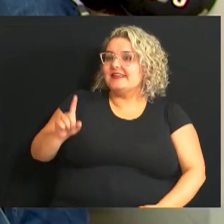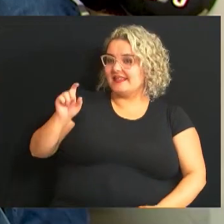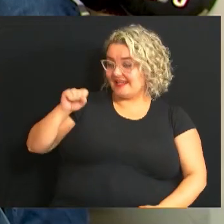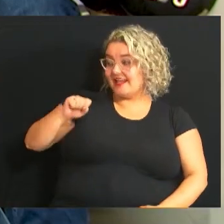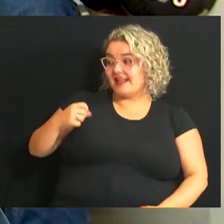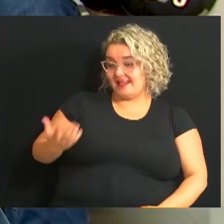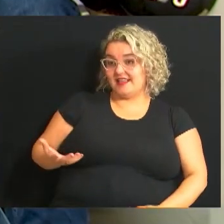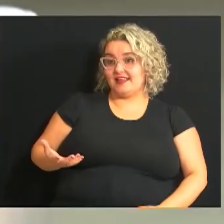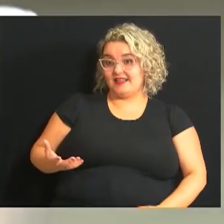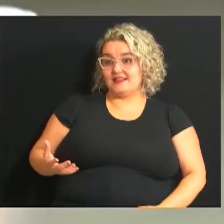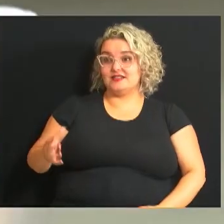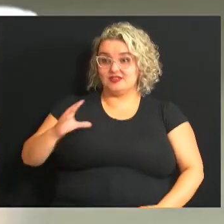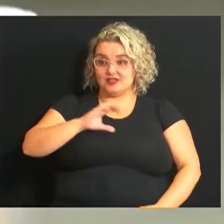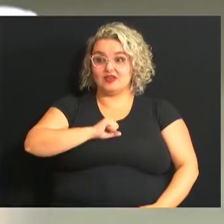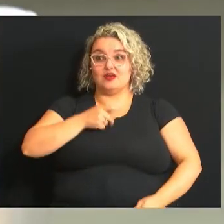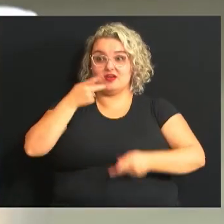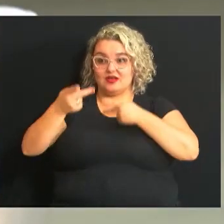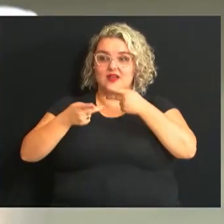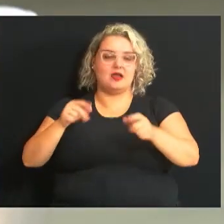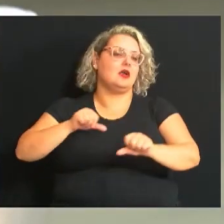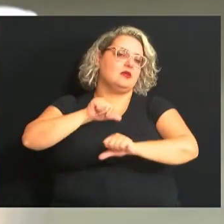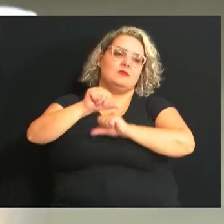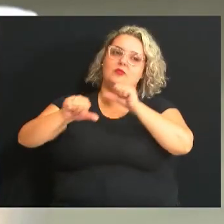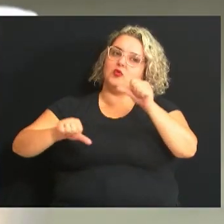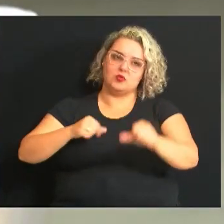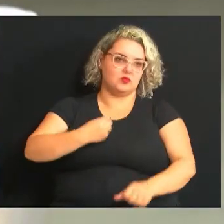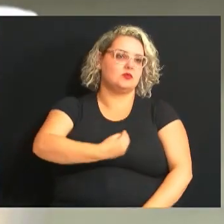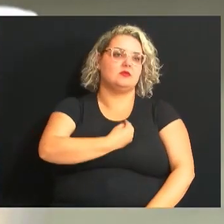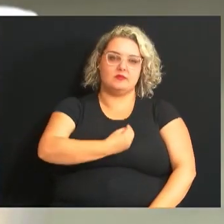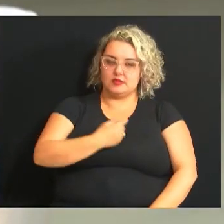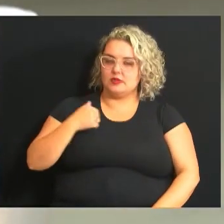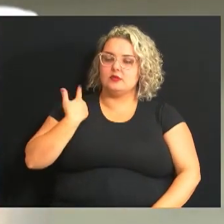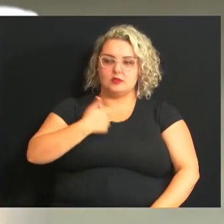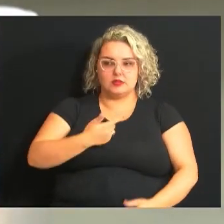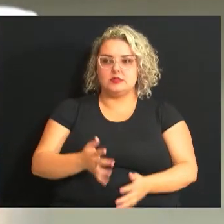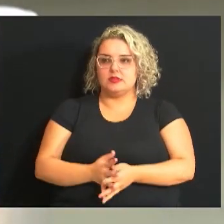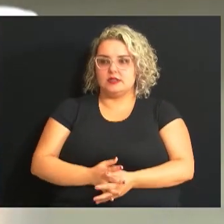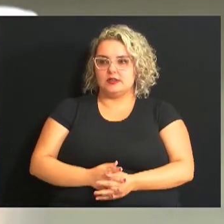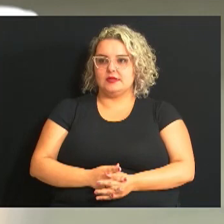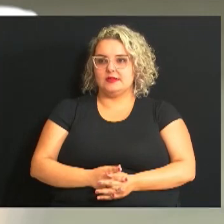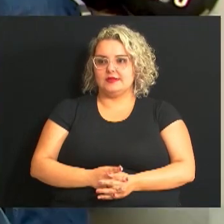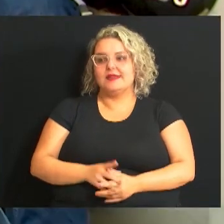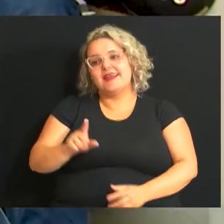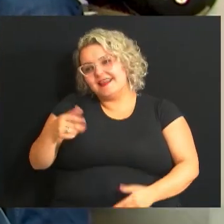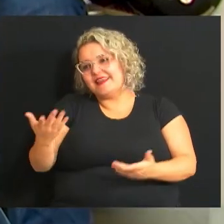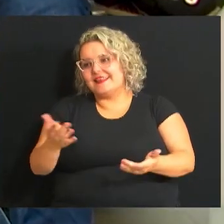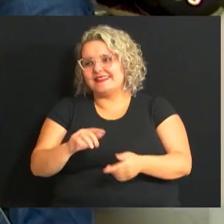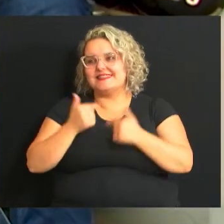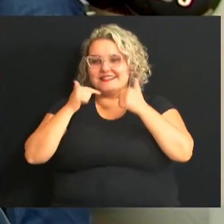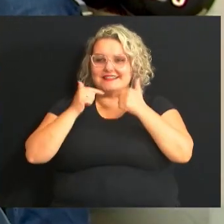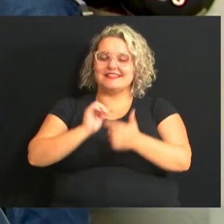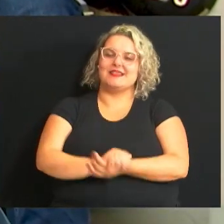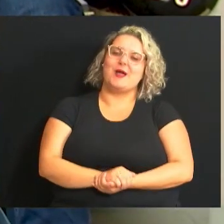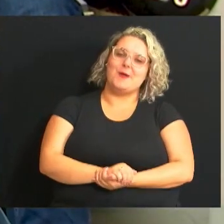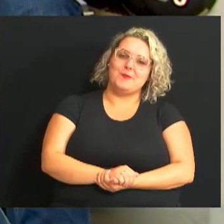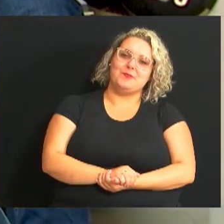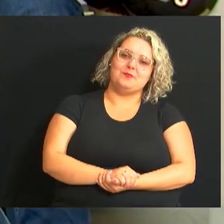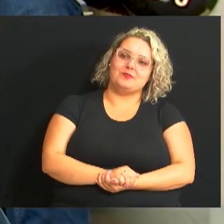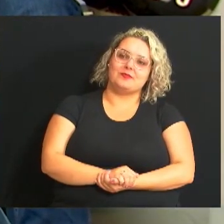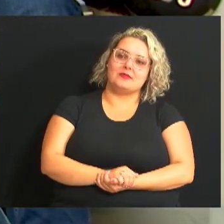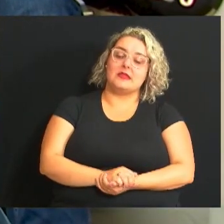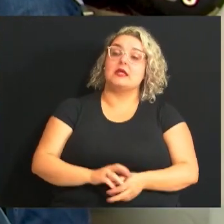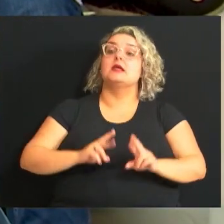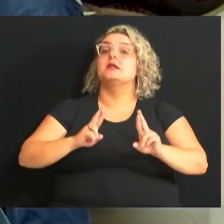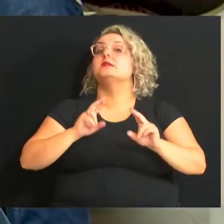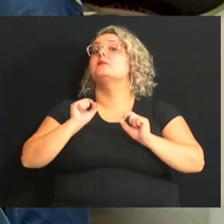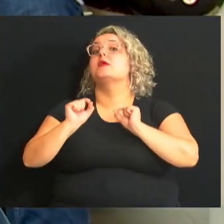de dizer, porque muda totalmente a nossa vida. Então, é isso. E você espera o que para sua